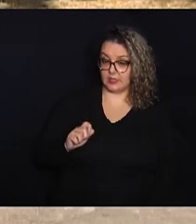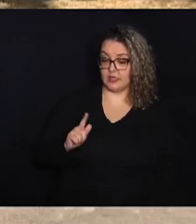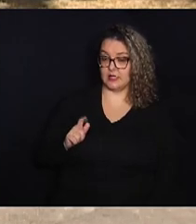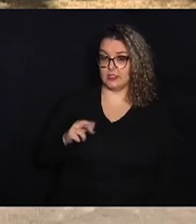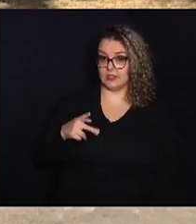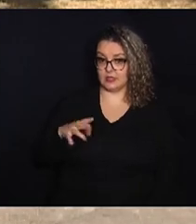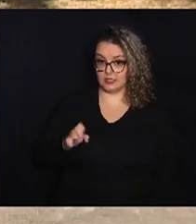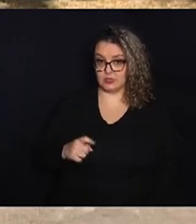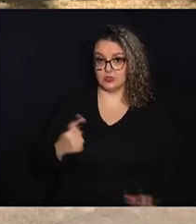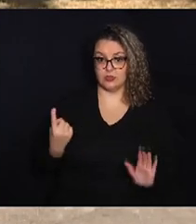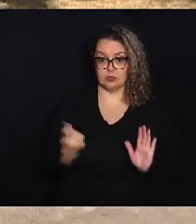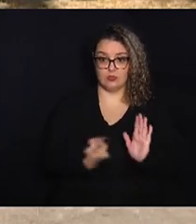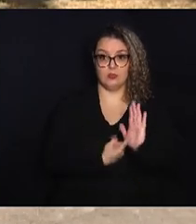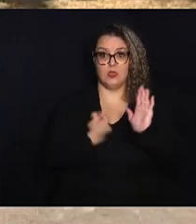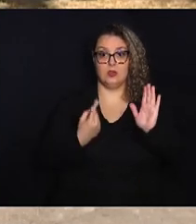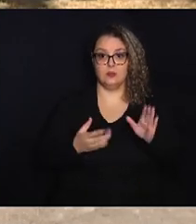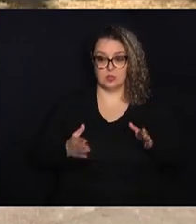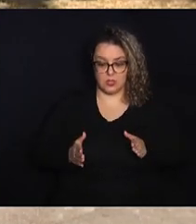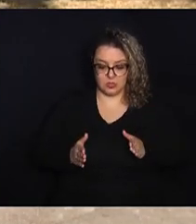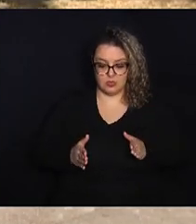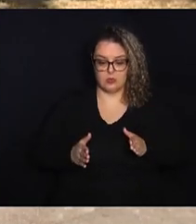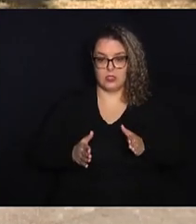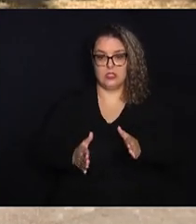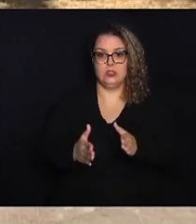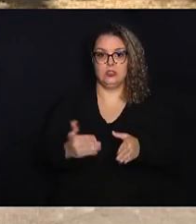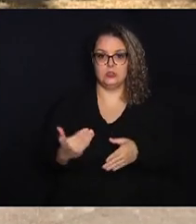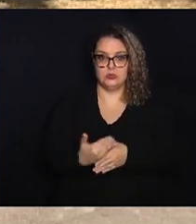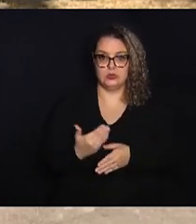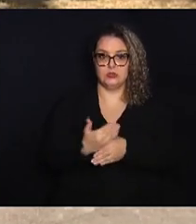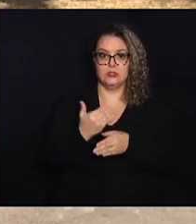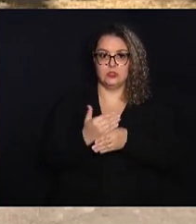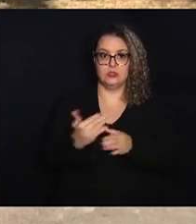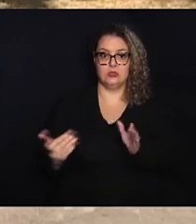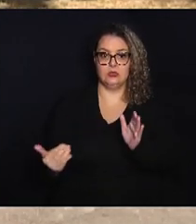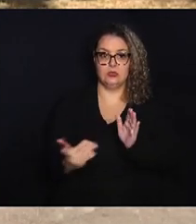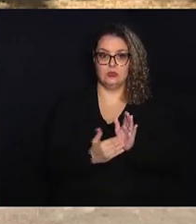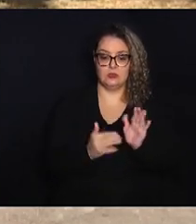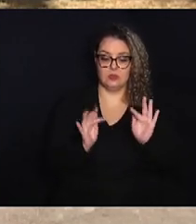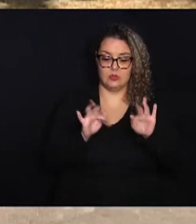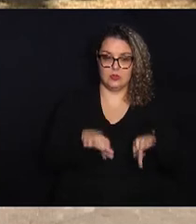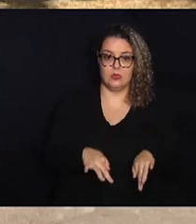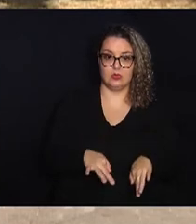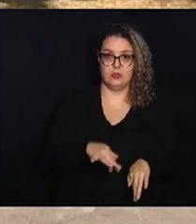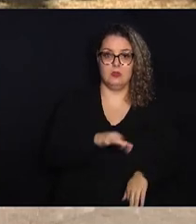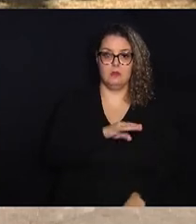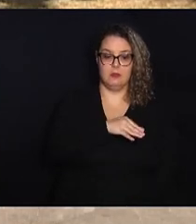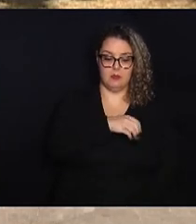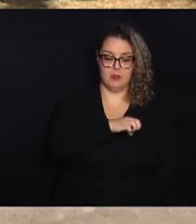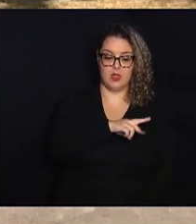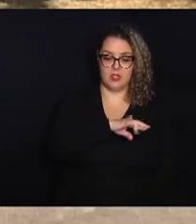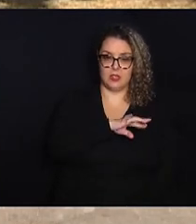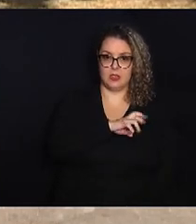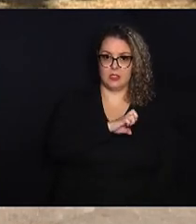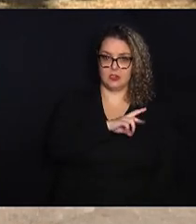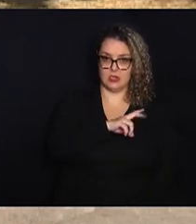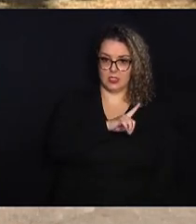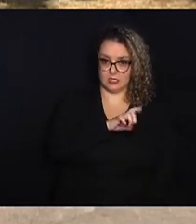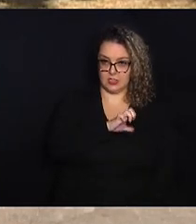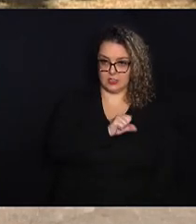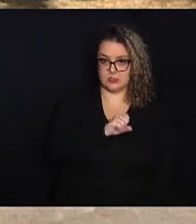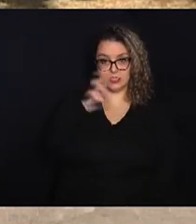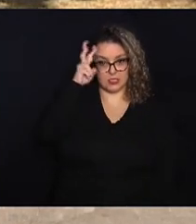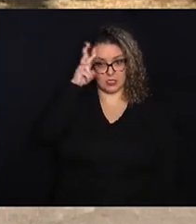marco construído no canteiro central, no final da rua Dário Freire Meireles, lembra e homenageia